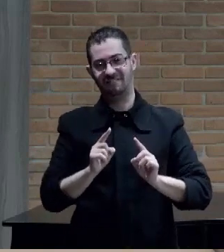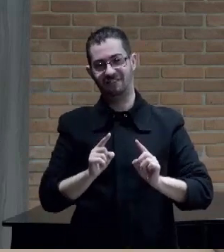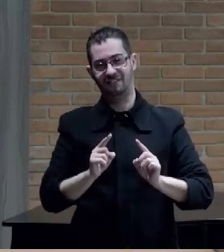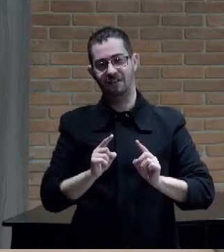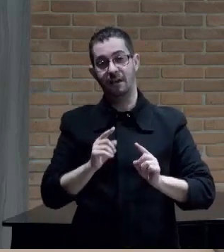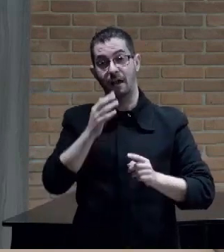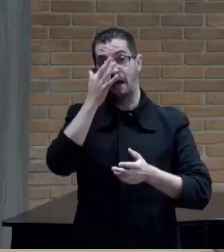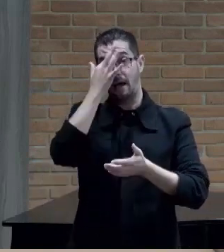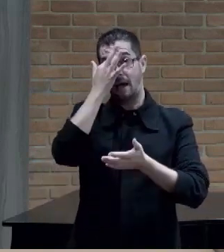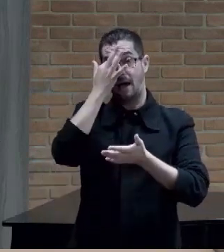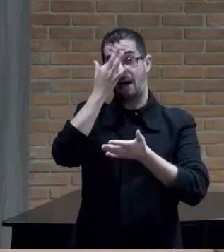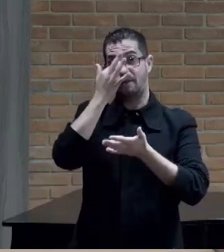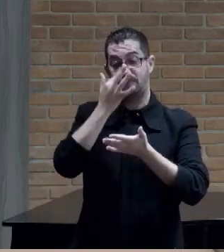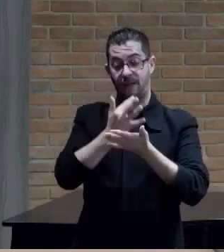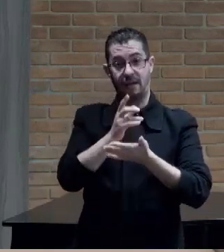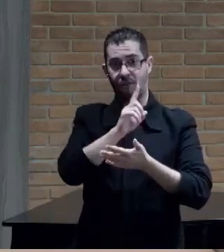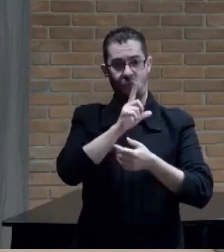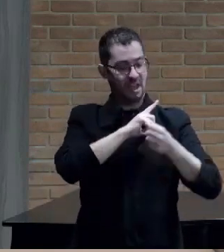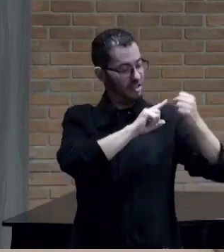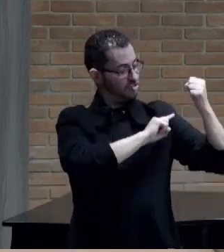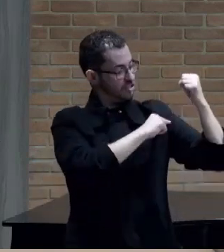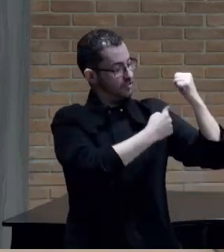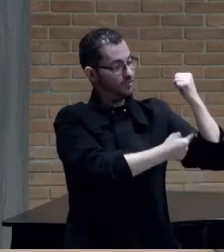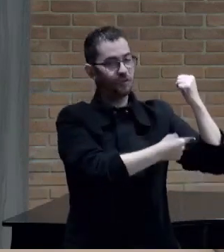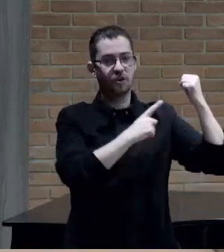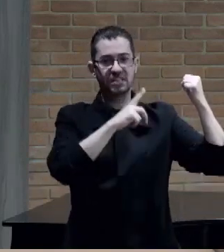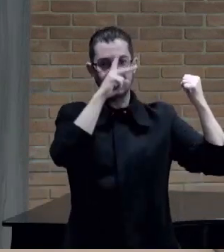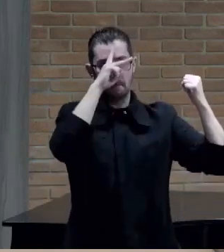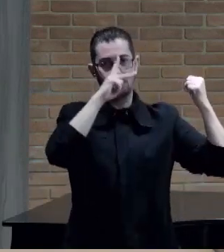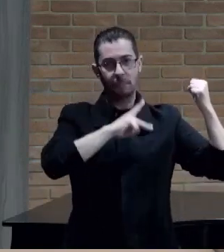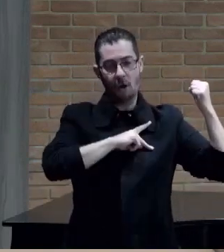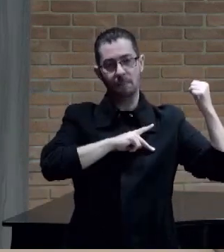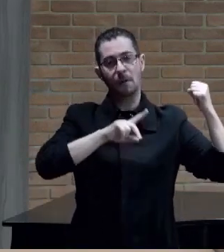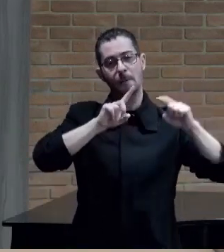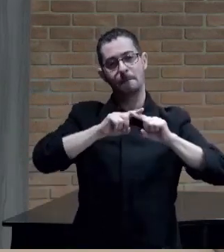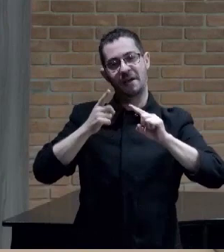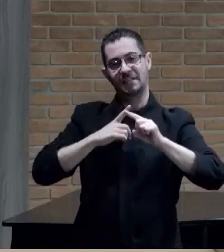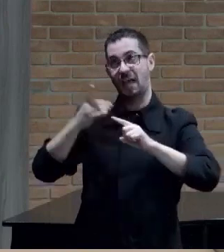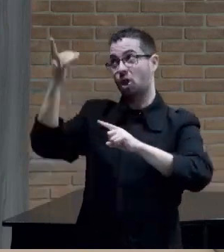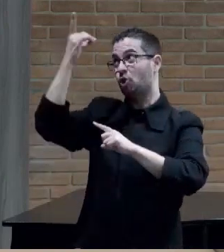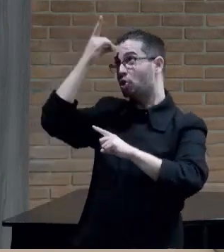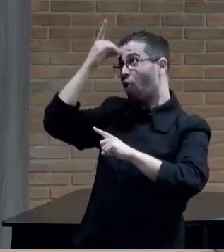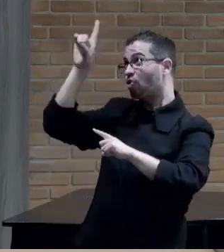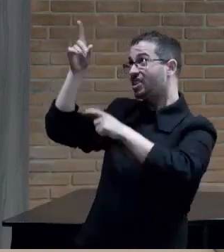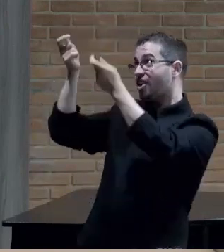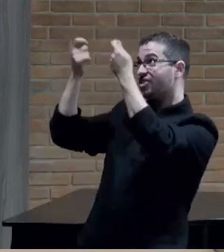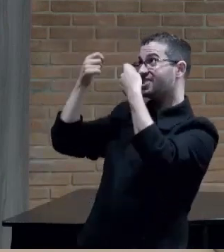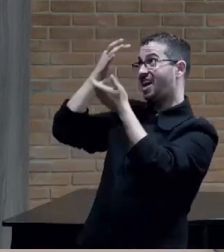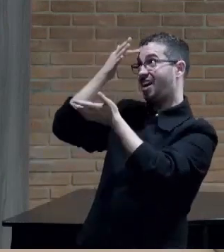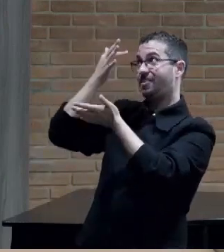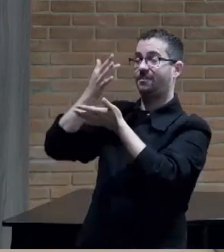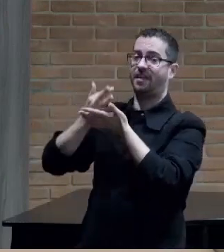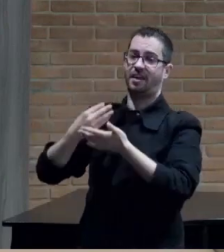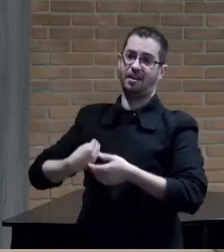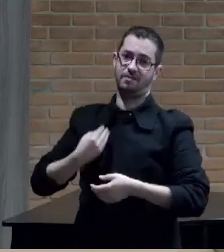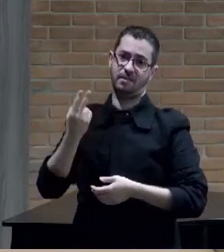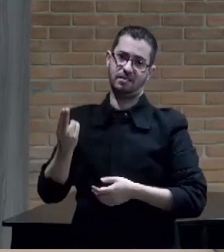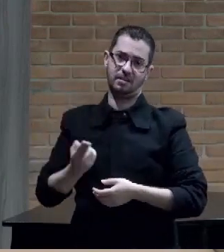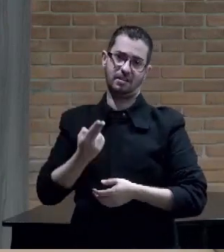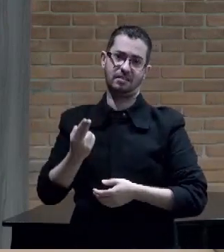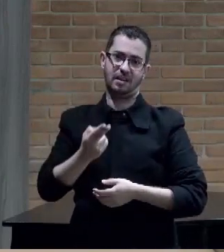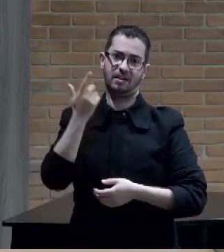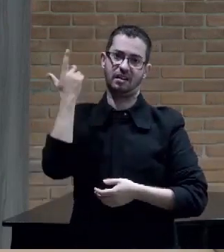Uma fé que não vem do homem, mas que é dom de Deus. A vida eterna é tanto ganha